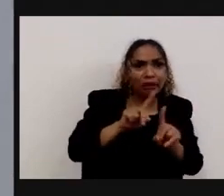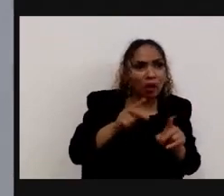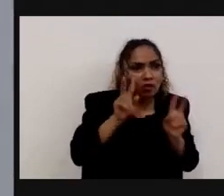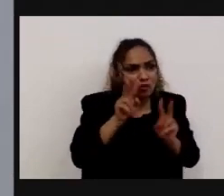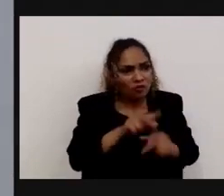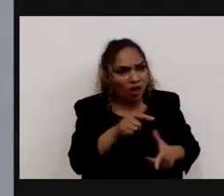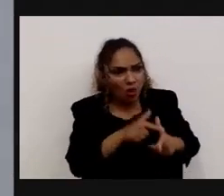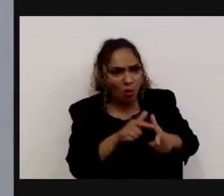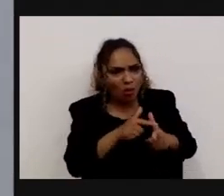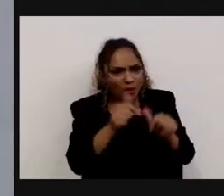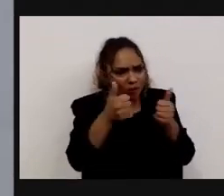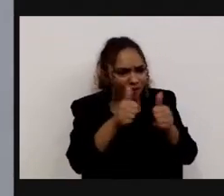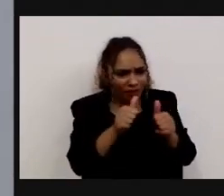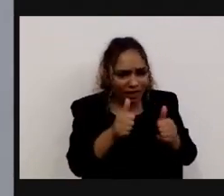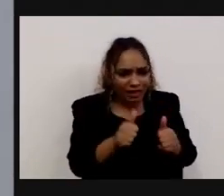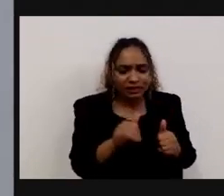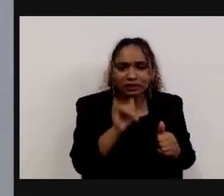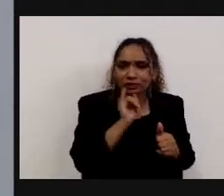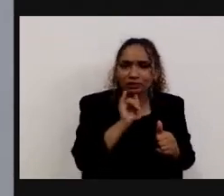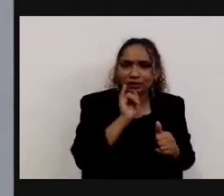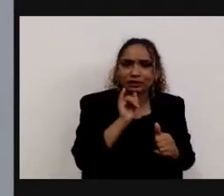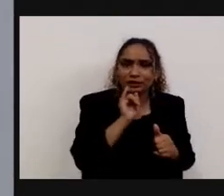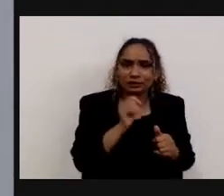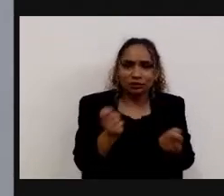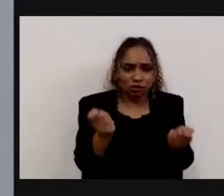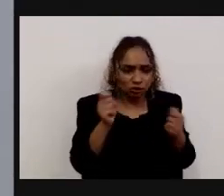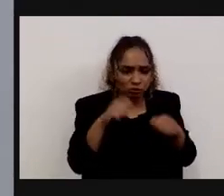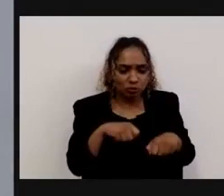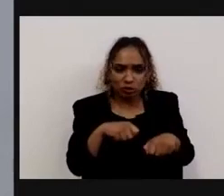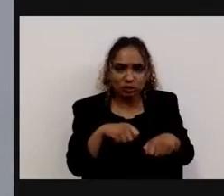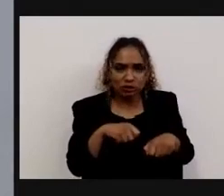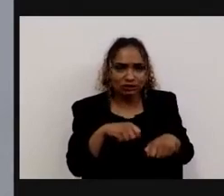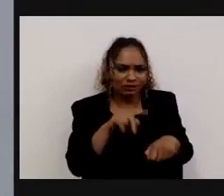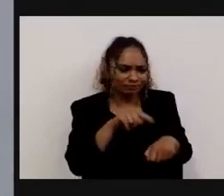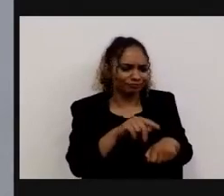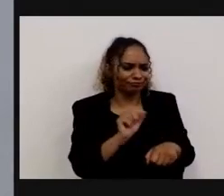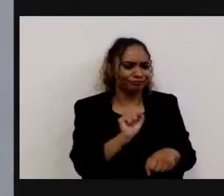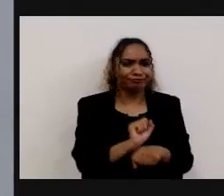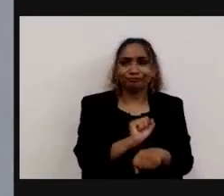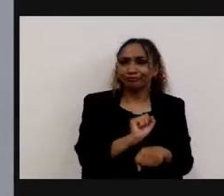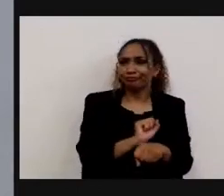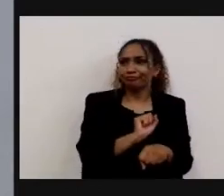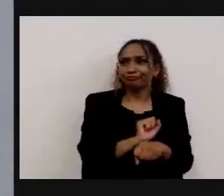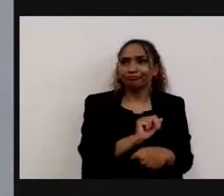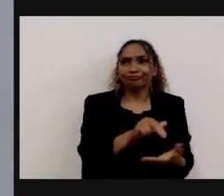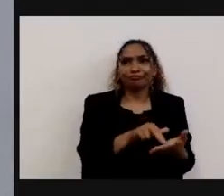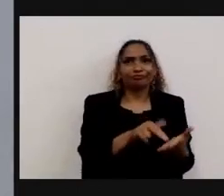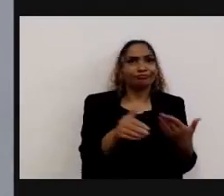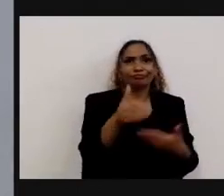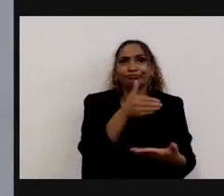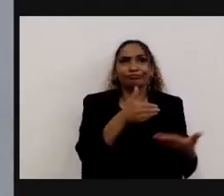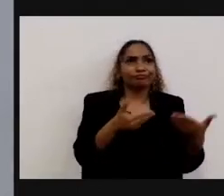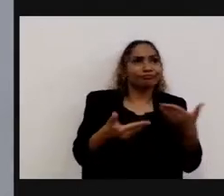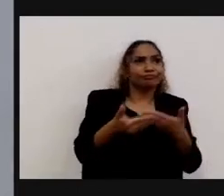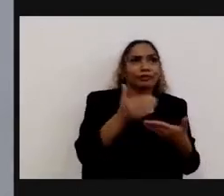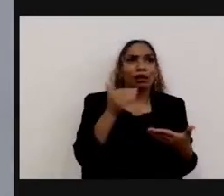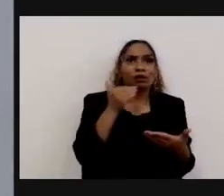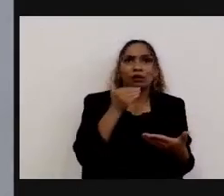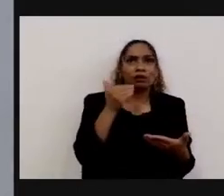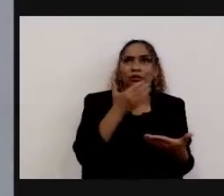isso como um problema em uma avaliação por exemplo isso pode aparecer como não a pessoa tá muito quieta ali né não interage não vai lá no